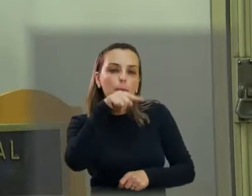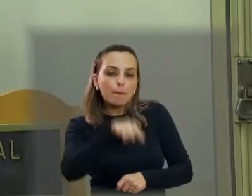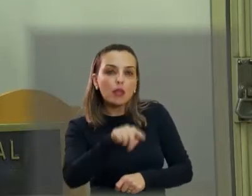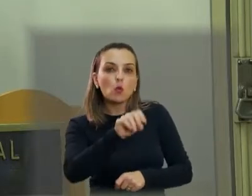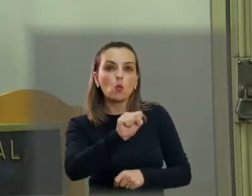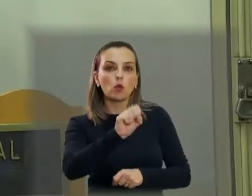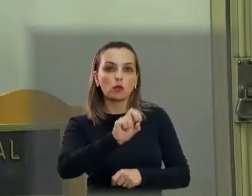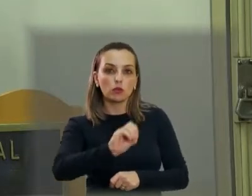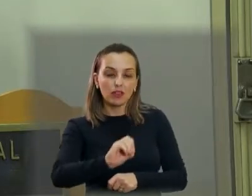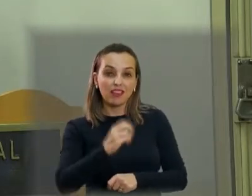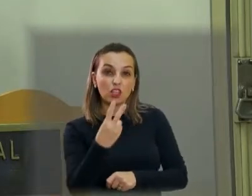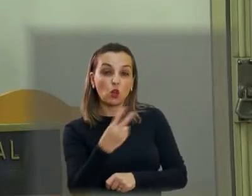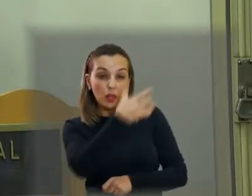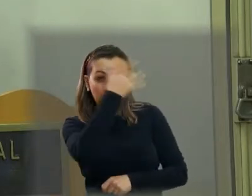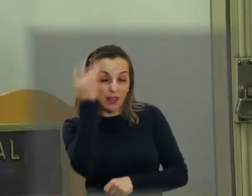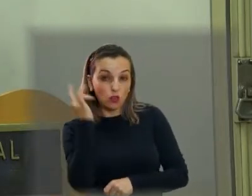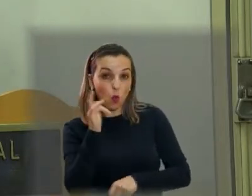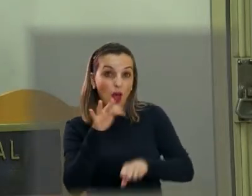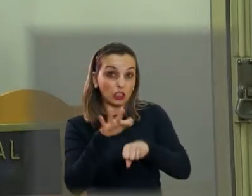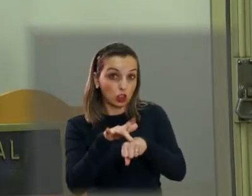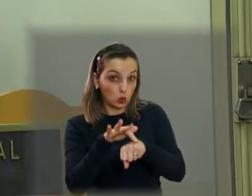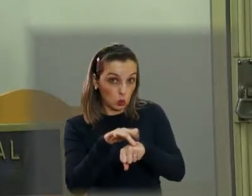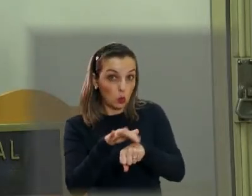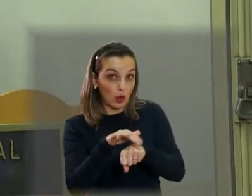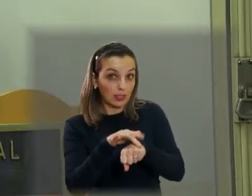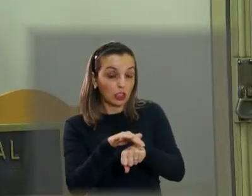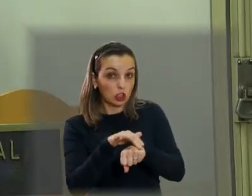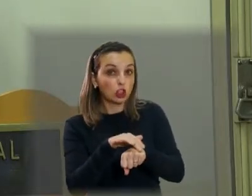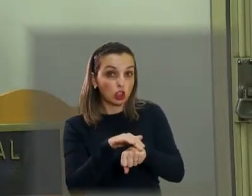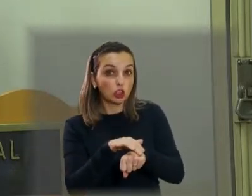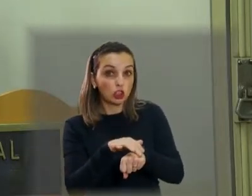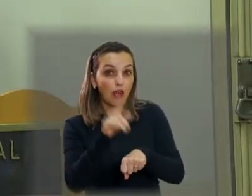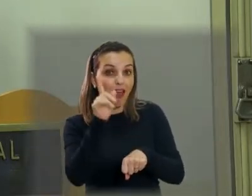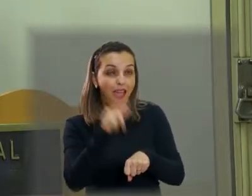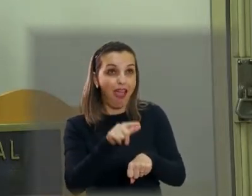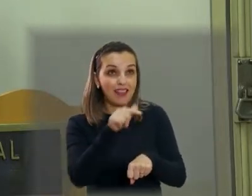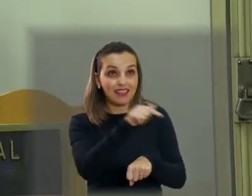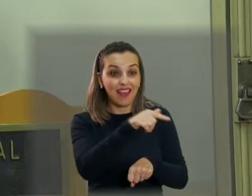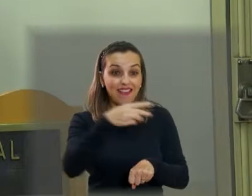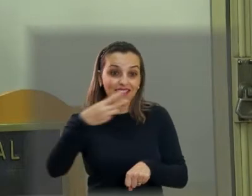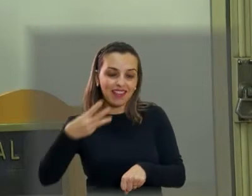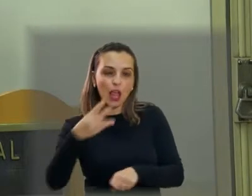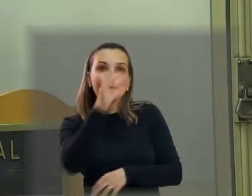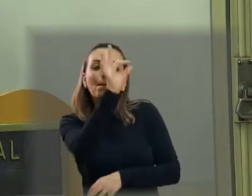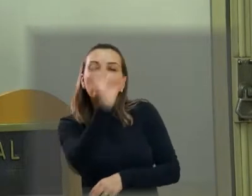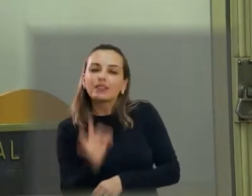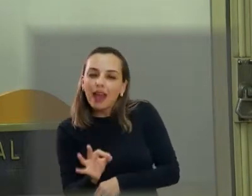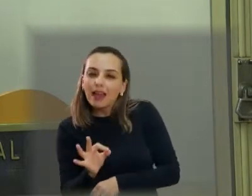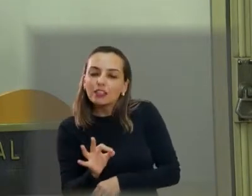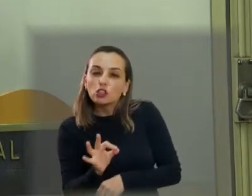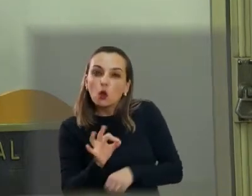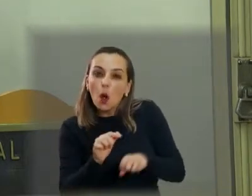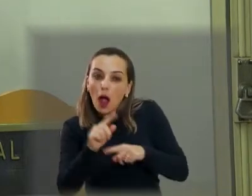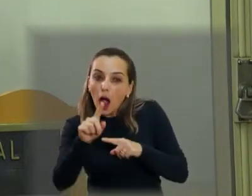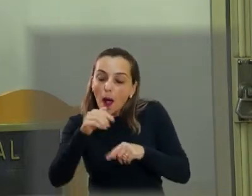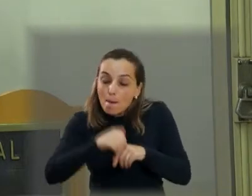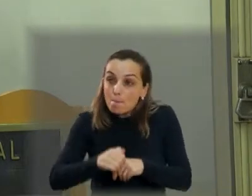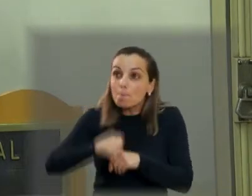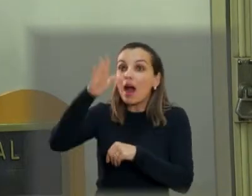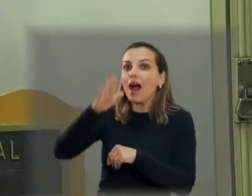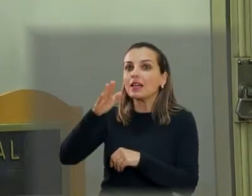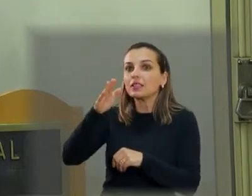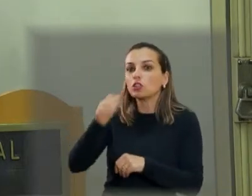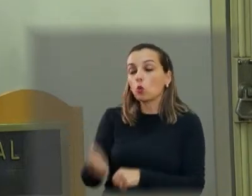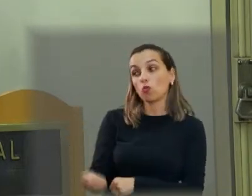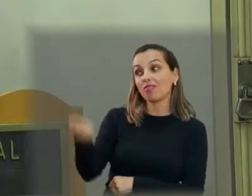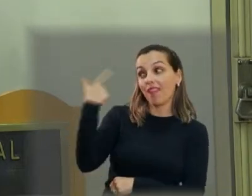12.802 casos. Isso representa um incremento, são 73% de casos a mais nesse ano do que